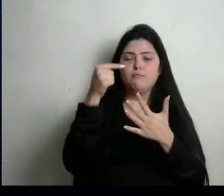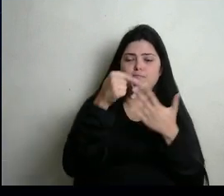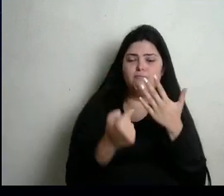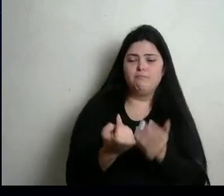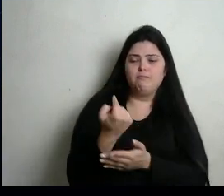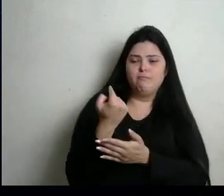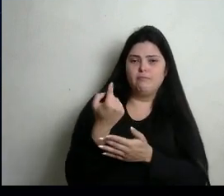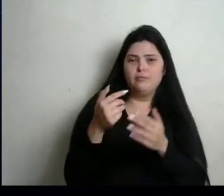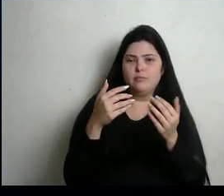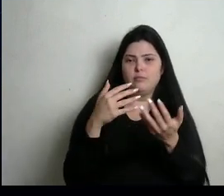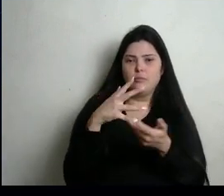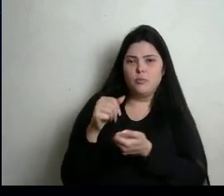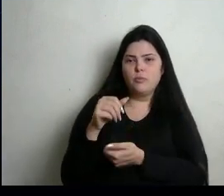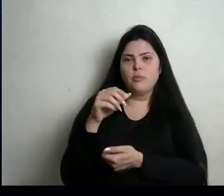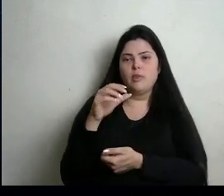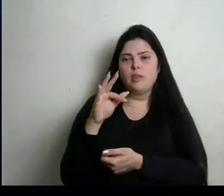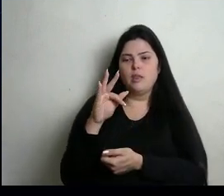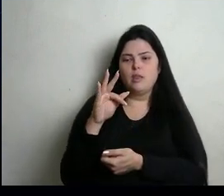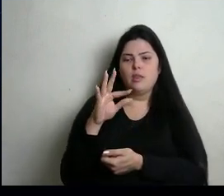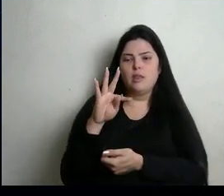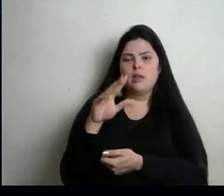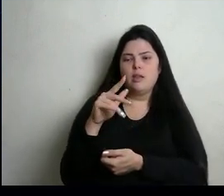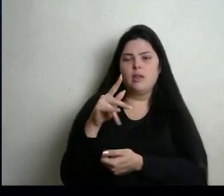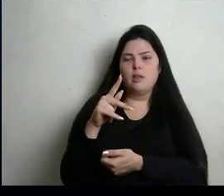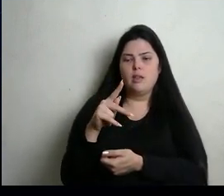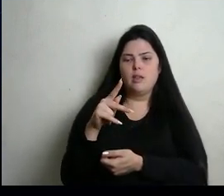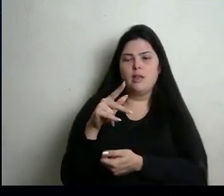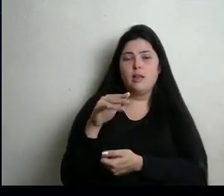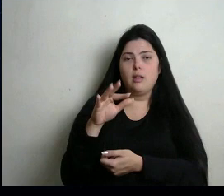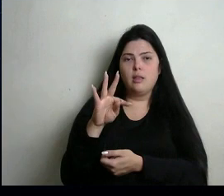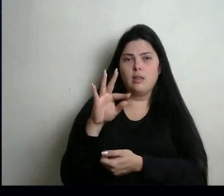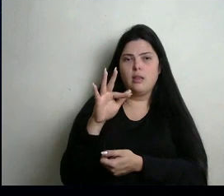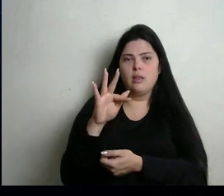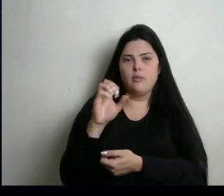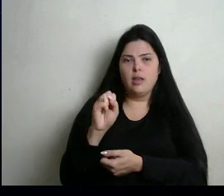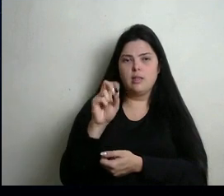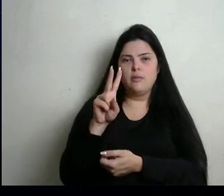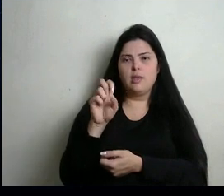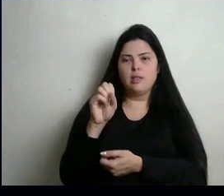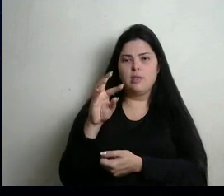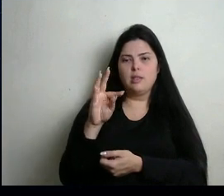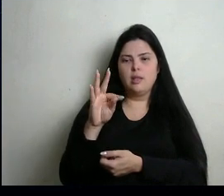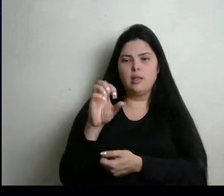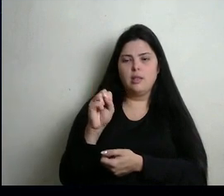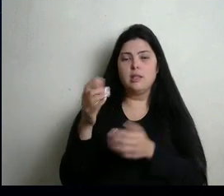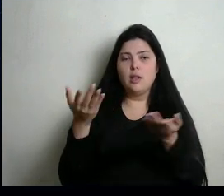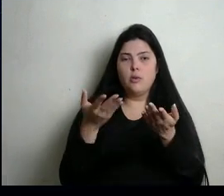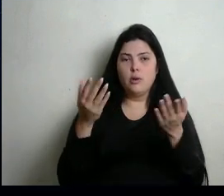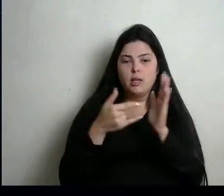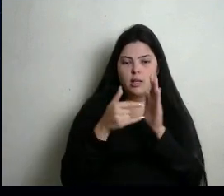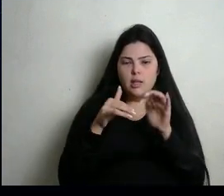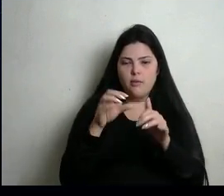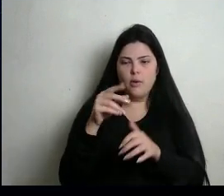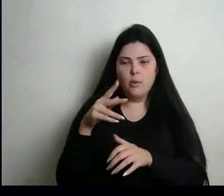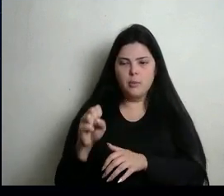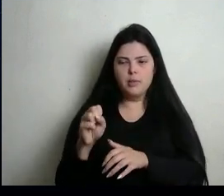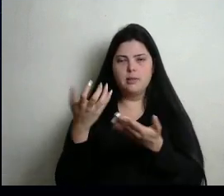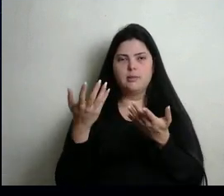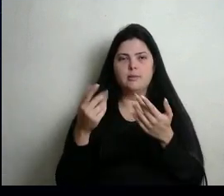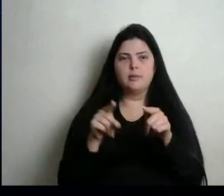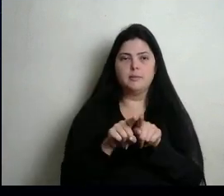O TFS, à época, VSTS e agora DevOps, então, é uma área com bastante